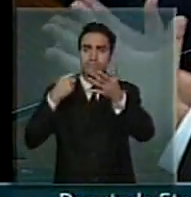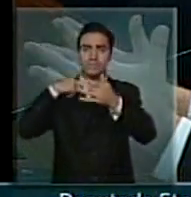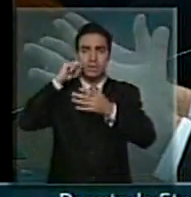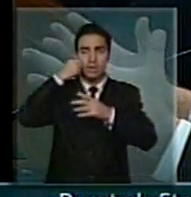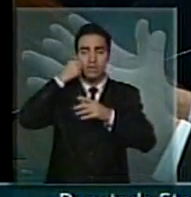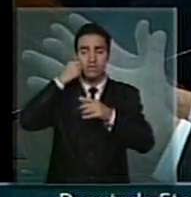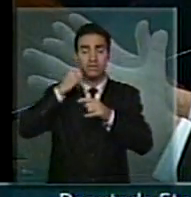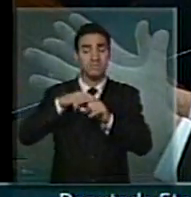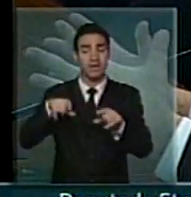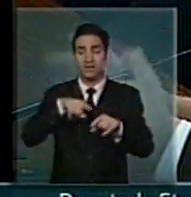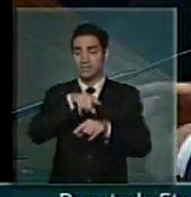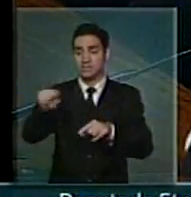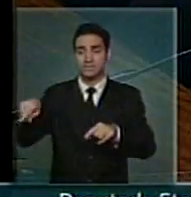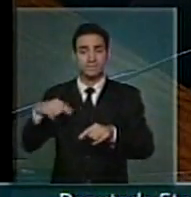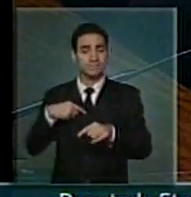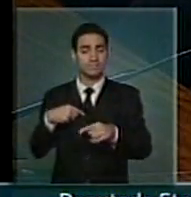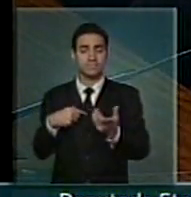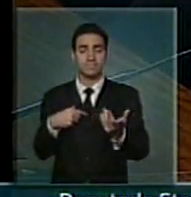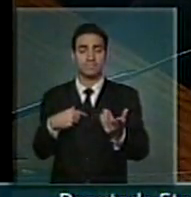não correspondem